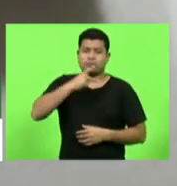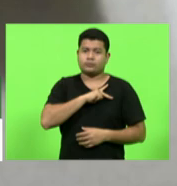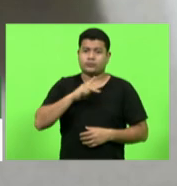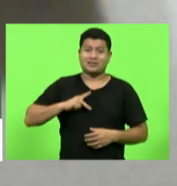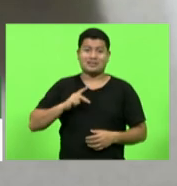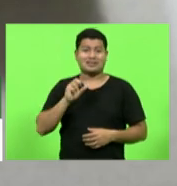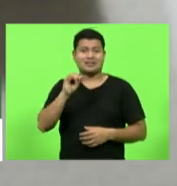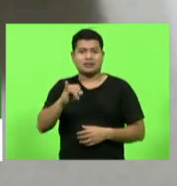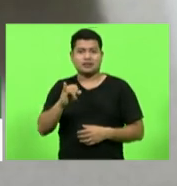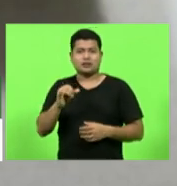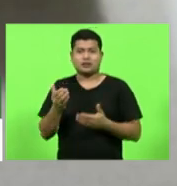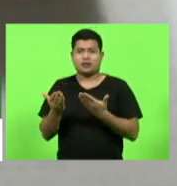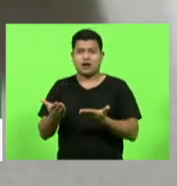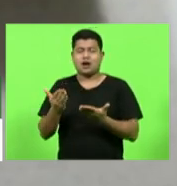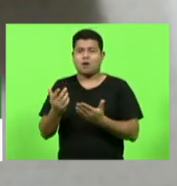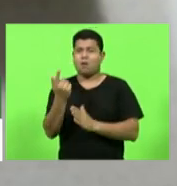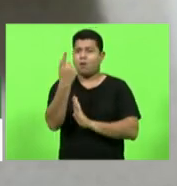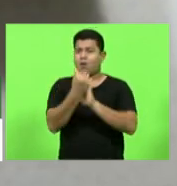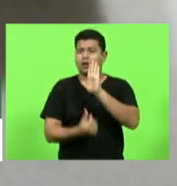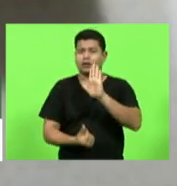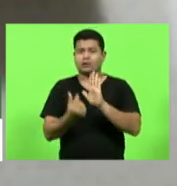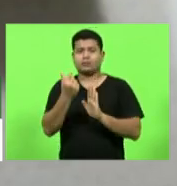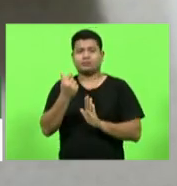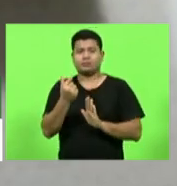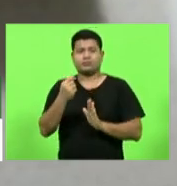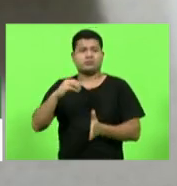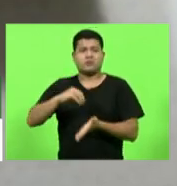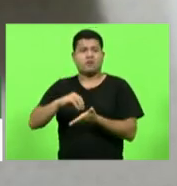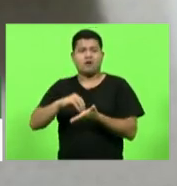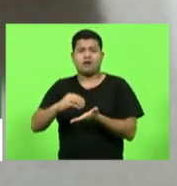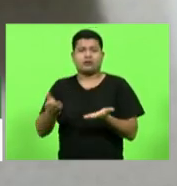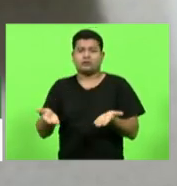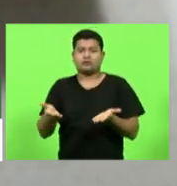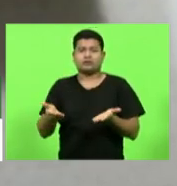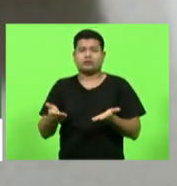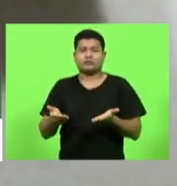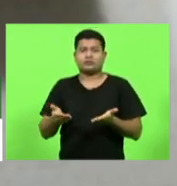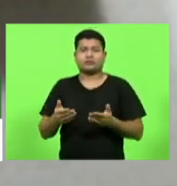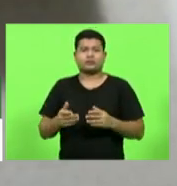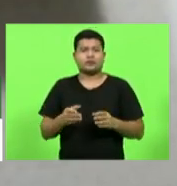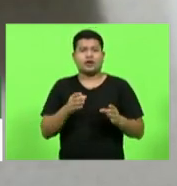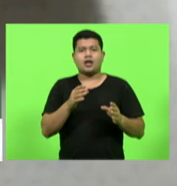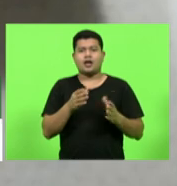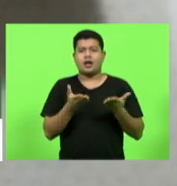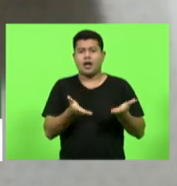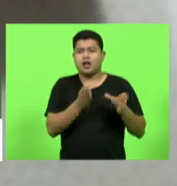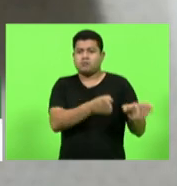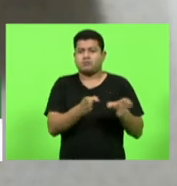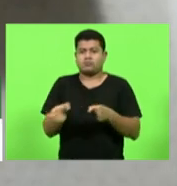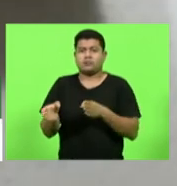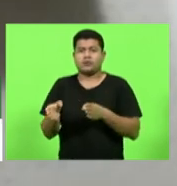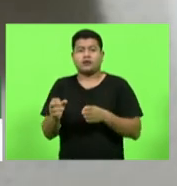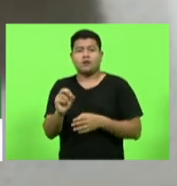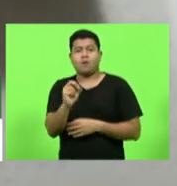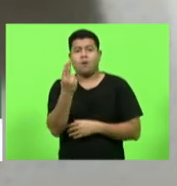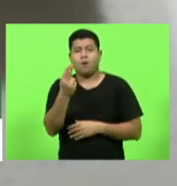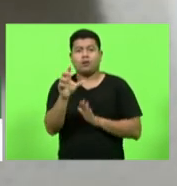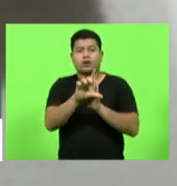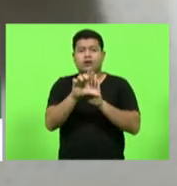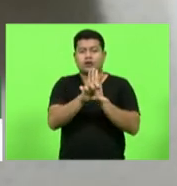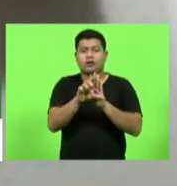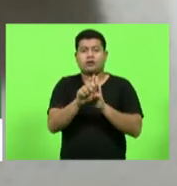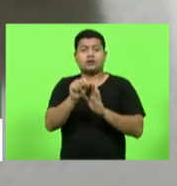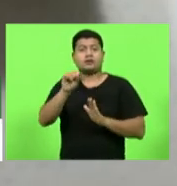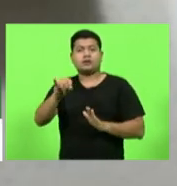Plano, legislação, sem considerar orçamento, é declaração de intenção. E isso eu